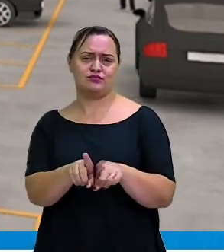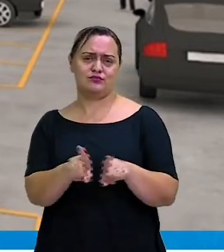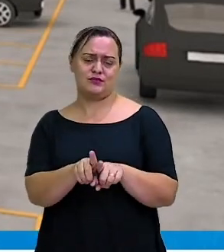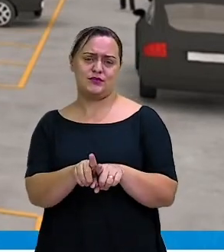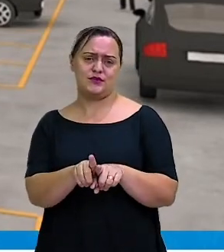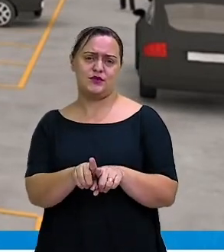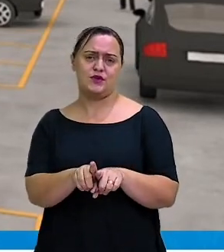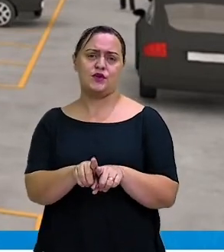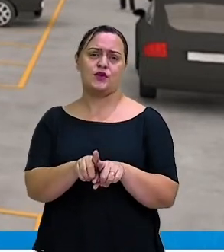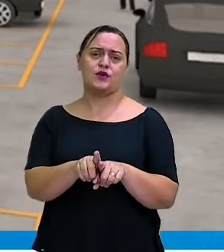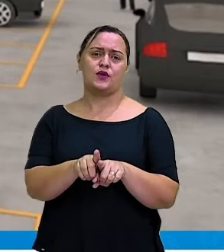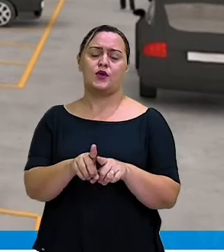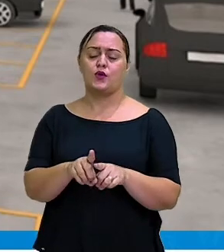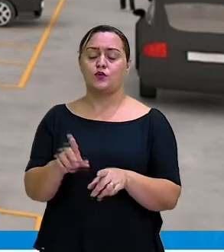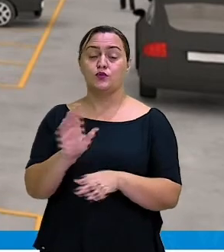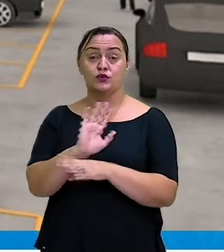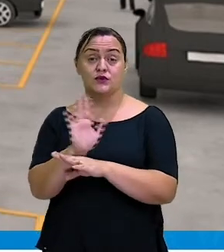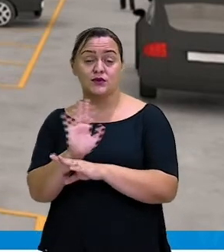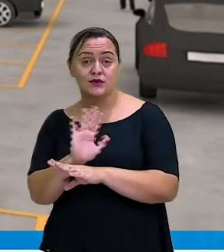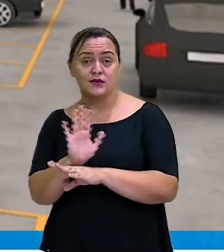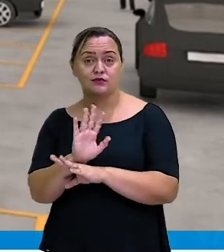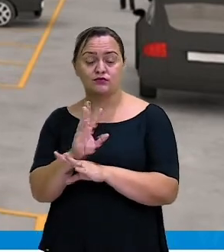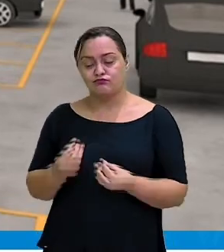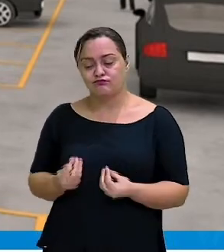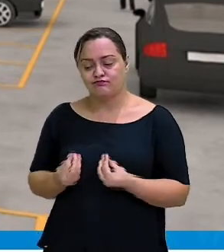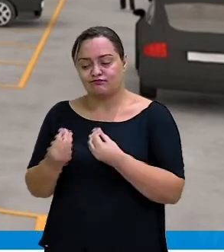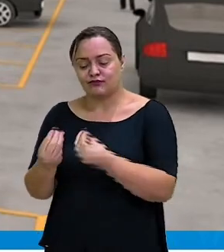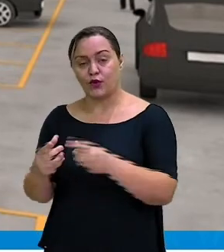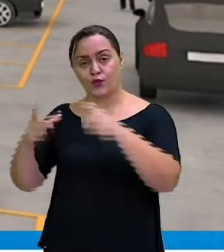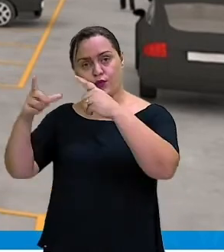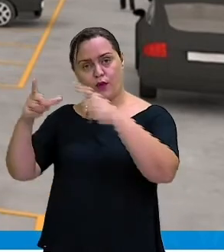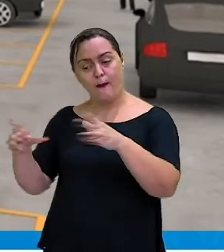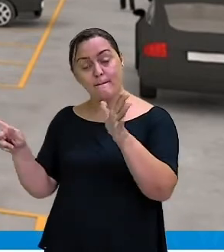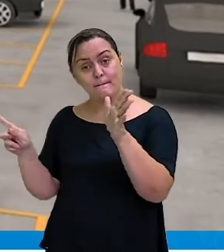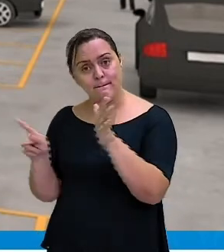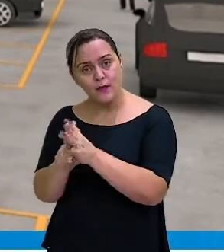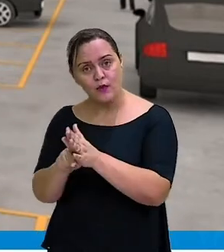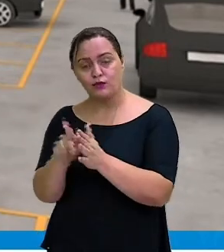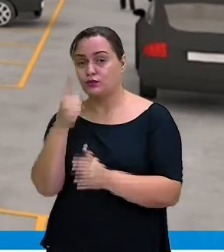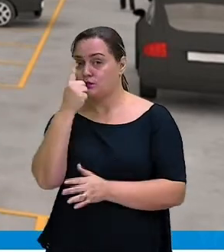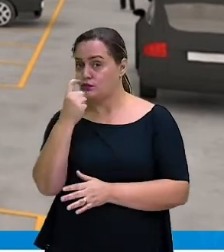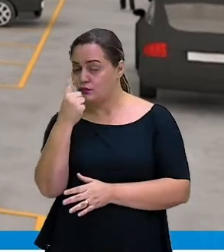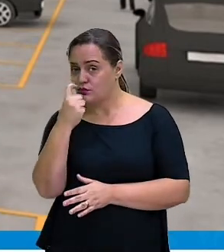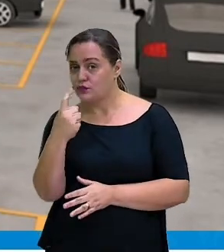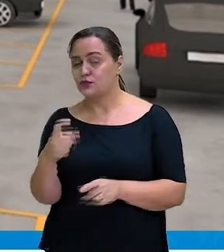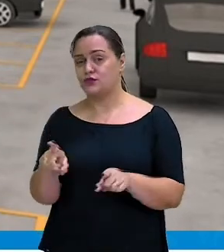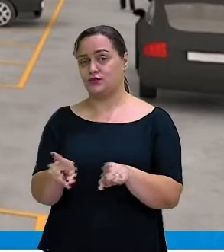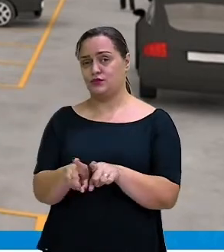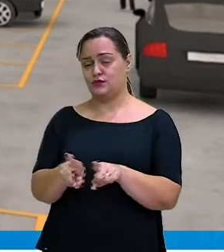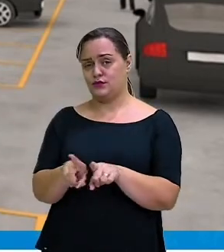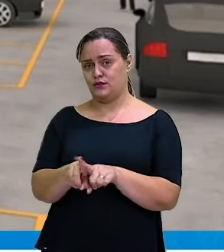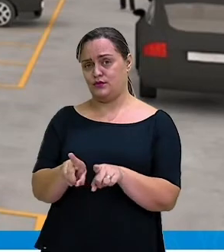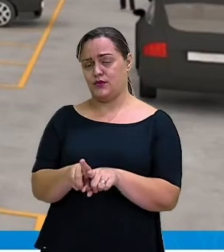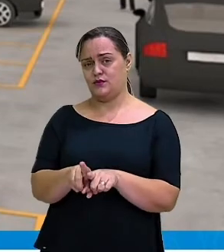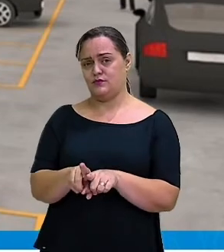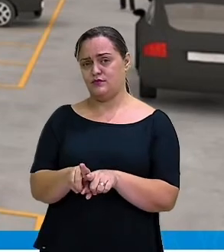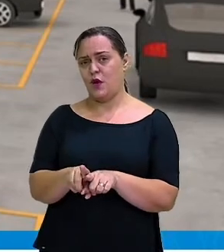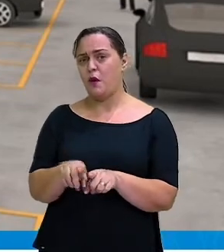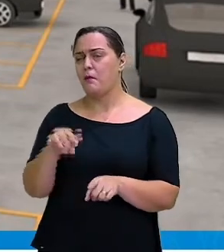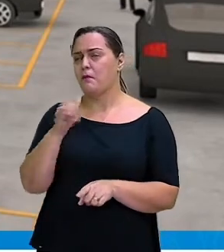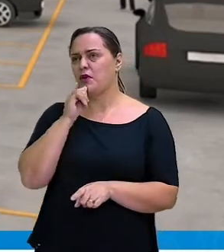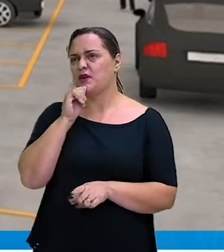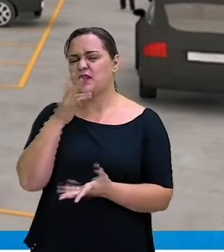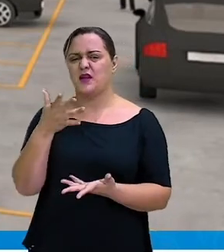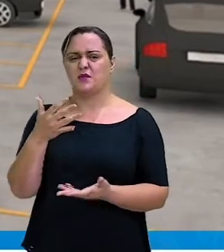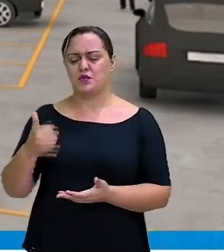descarte correto do lixo eletrônico. As pessoas podem estar levando seus computadores, monitores, aparelhos